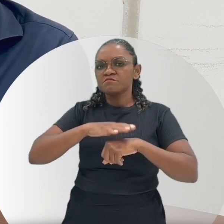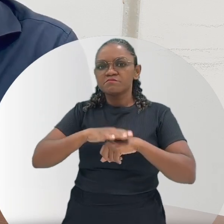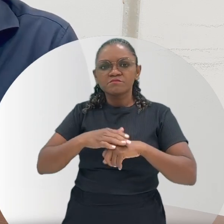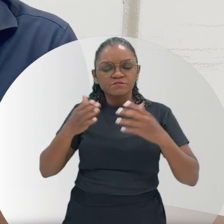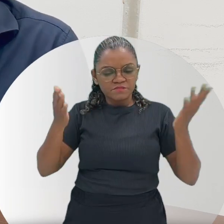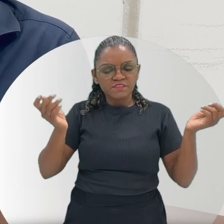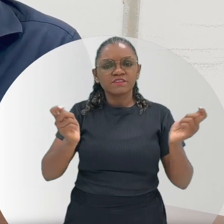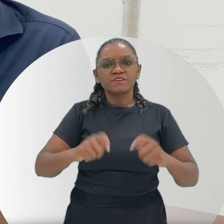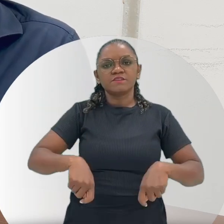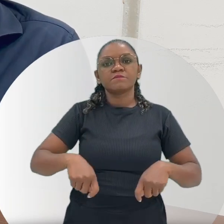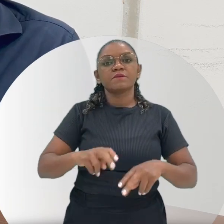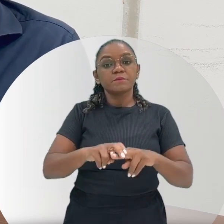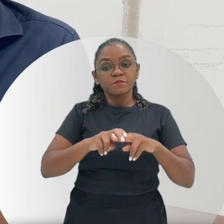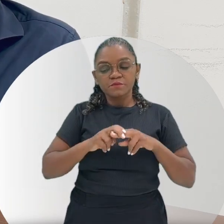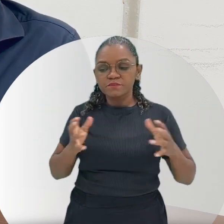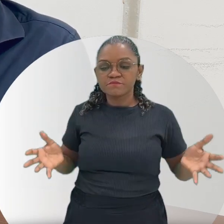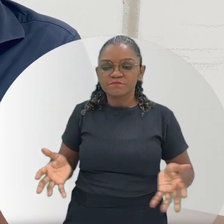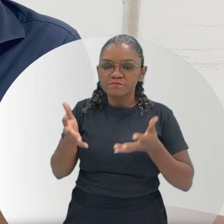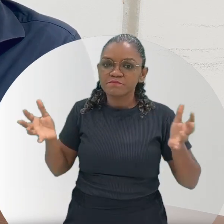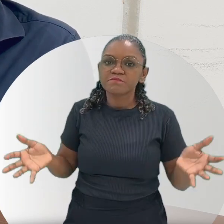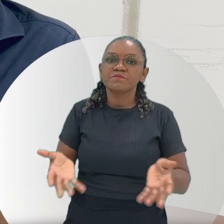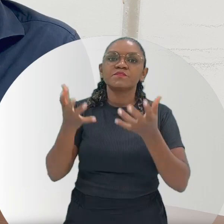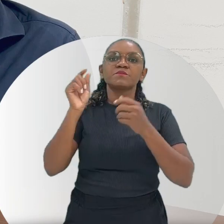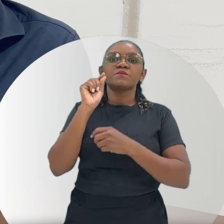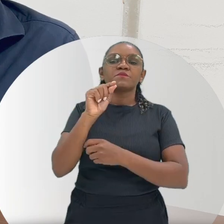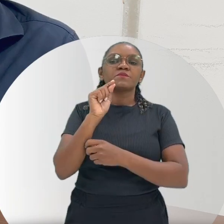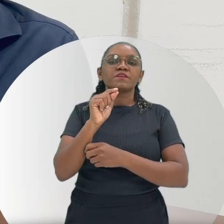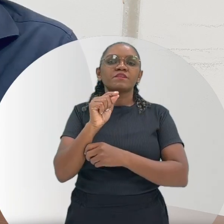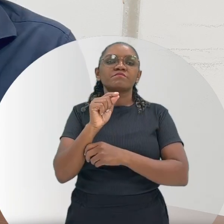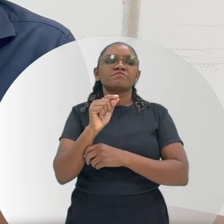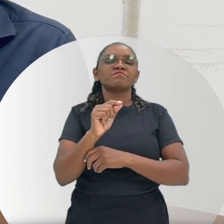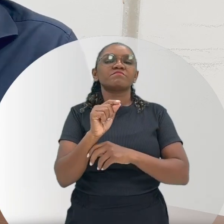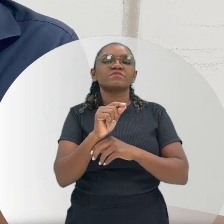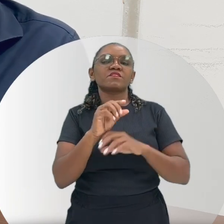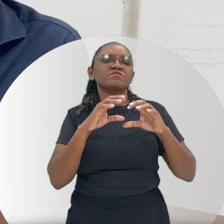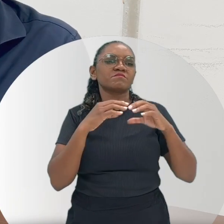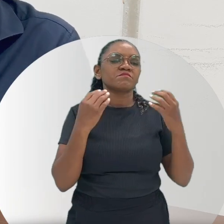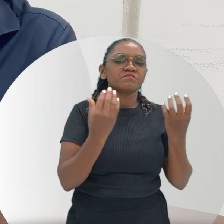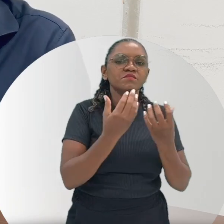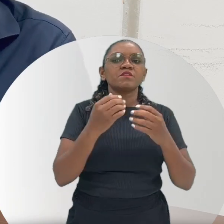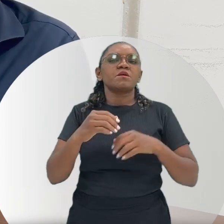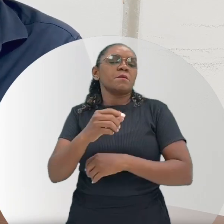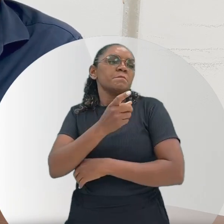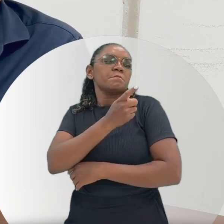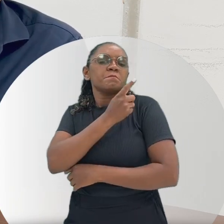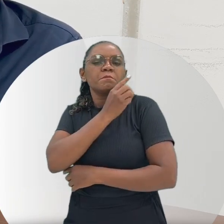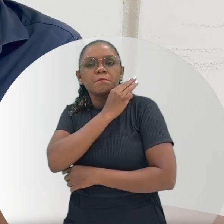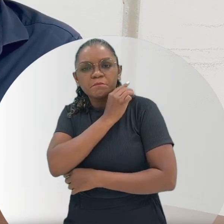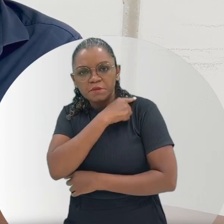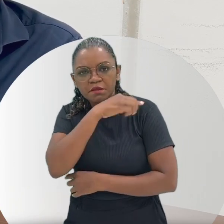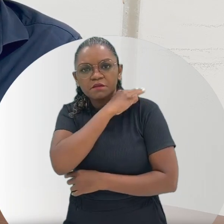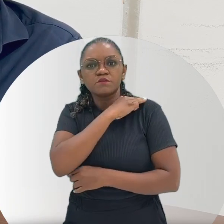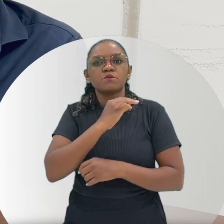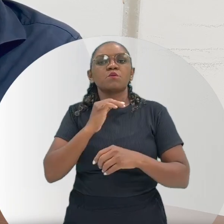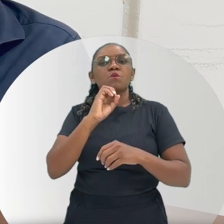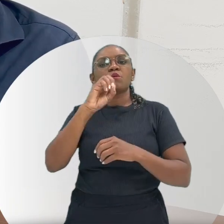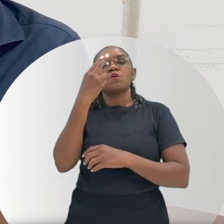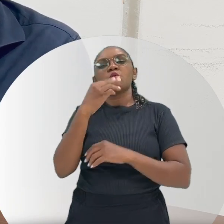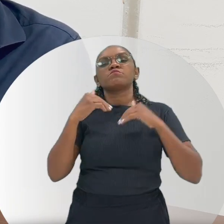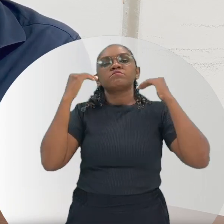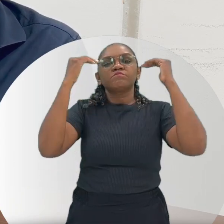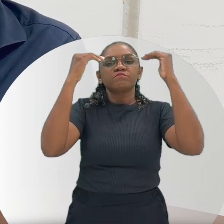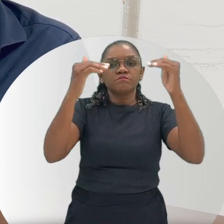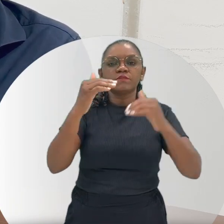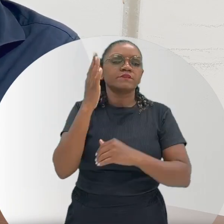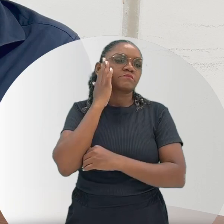E a gente está incentivando, a partir das agremiações estudantis, seja em nível superior, seja em nível médio, para que eu sei que daqui a